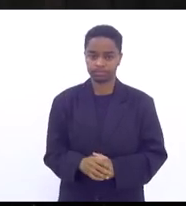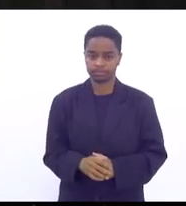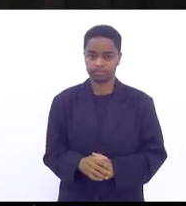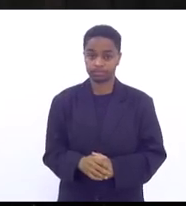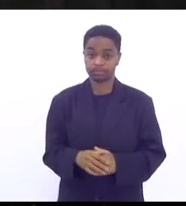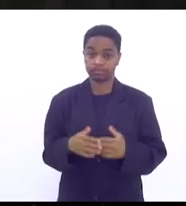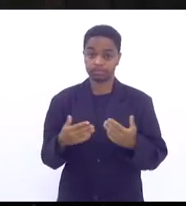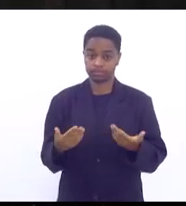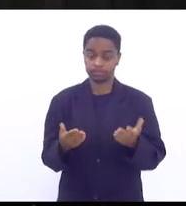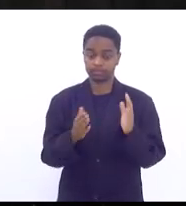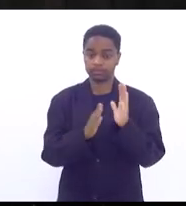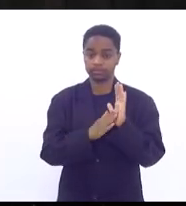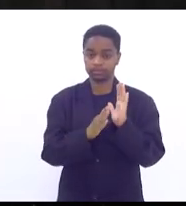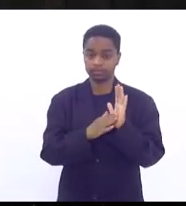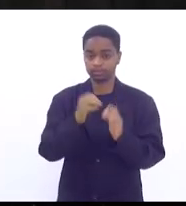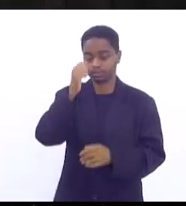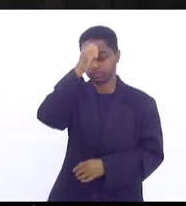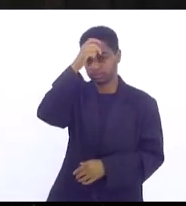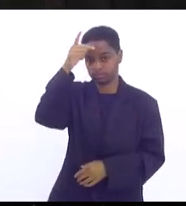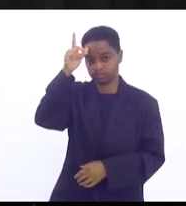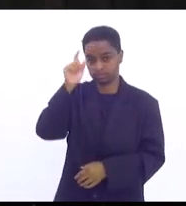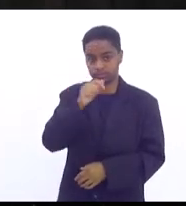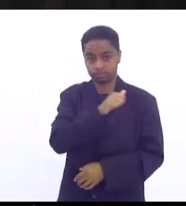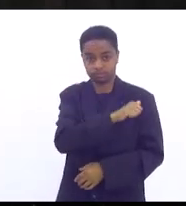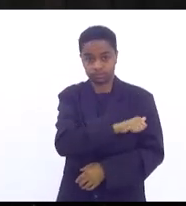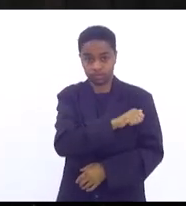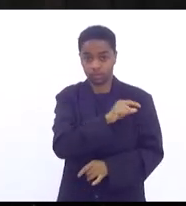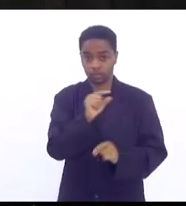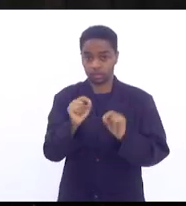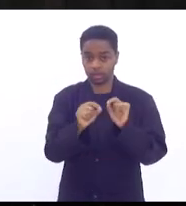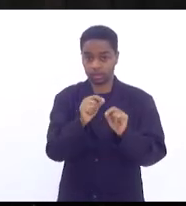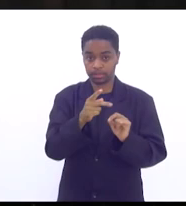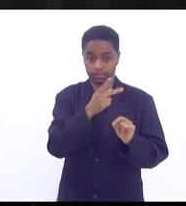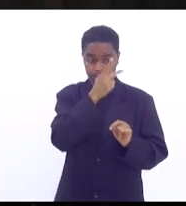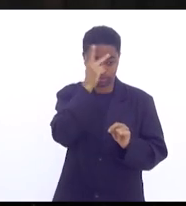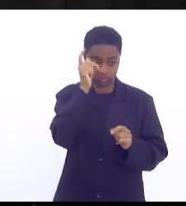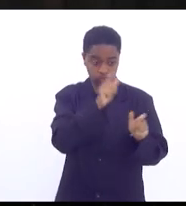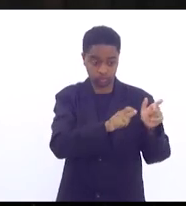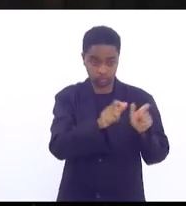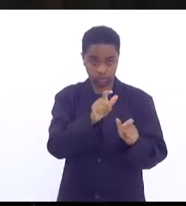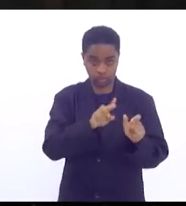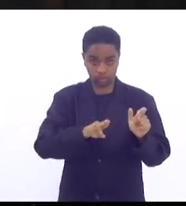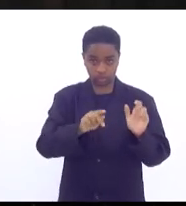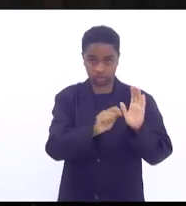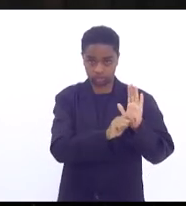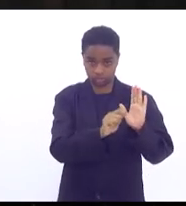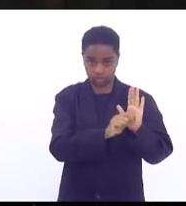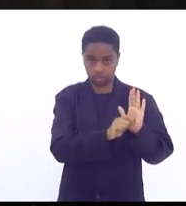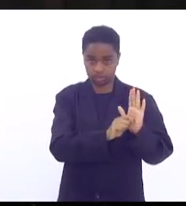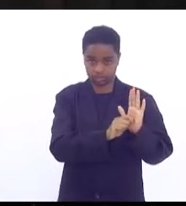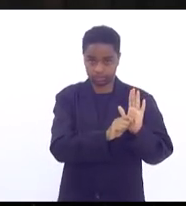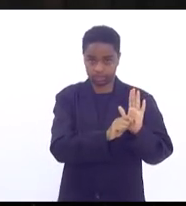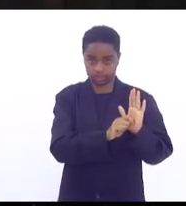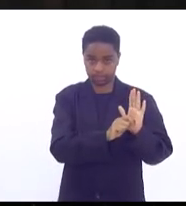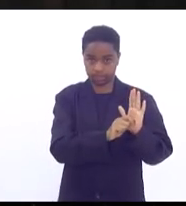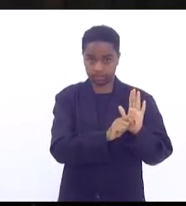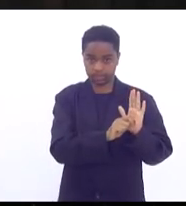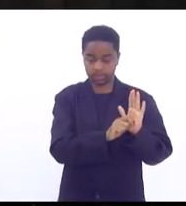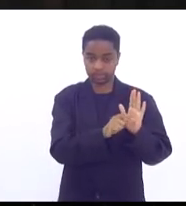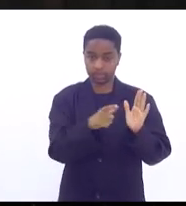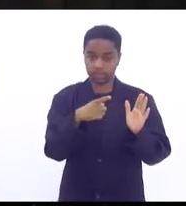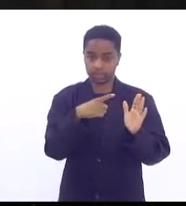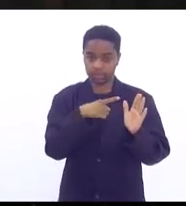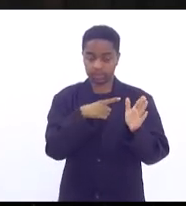proposta da Prefeitura do Rio de Janeiro é pegar as pessoas que estão drogadas, no primeiro momento fazem uma